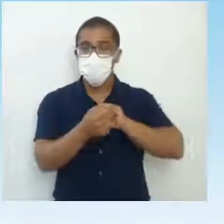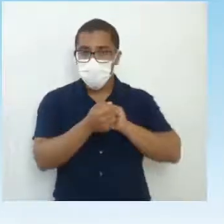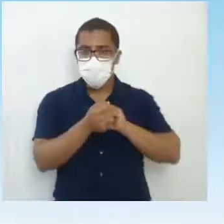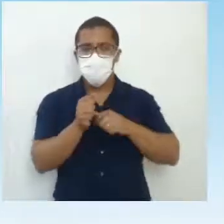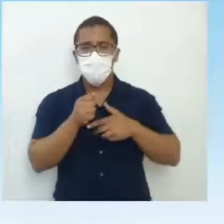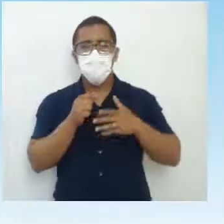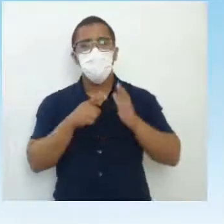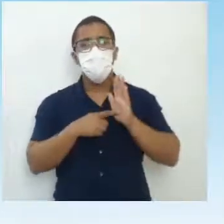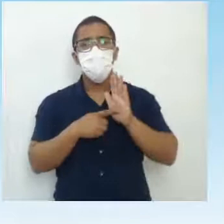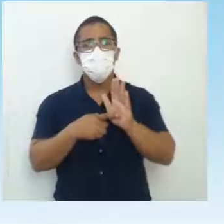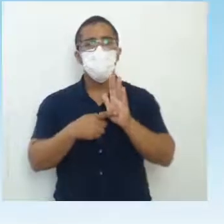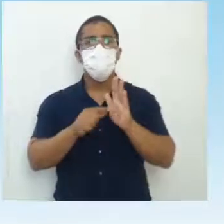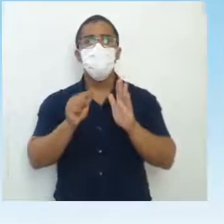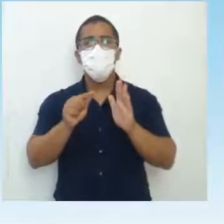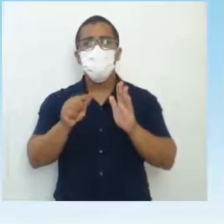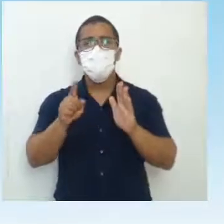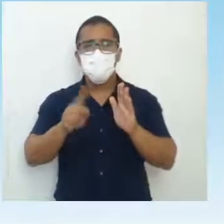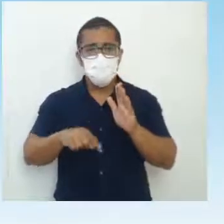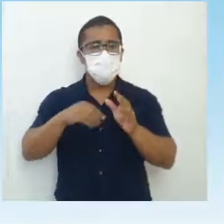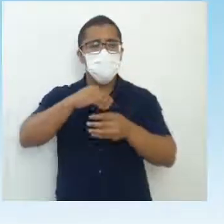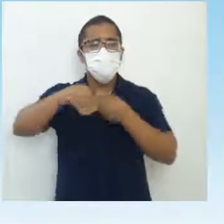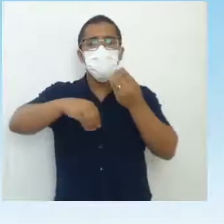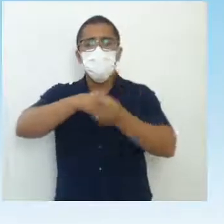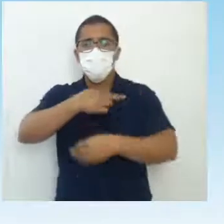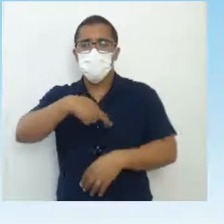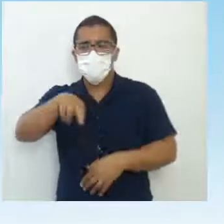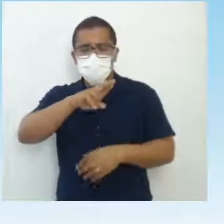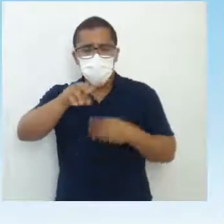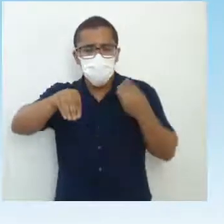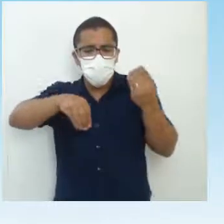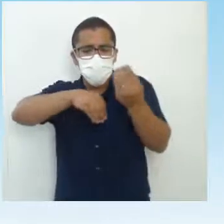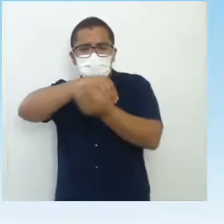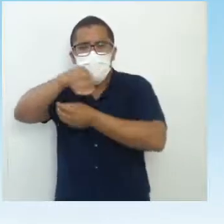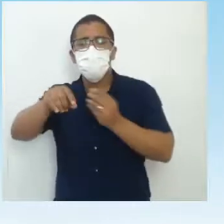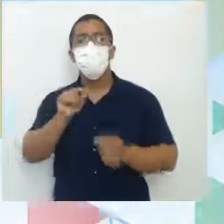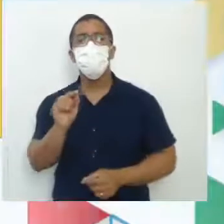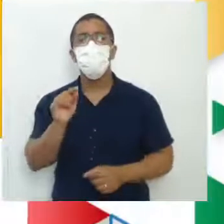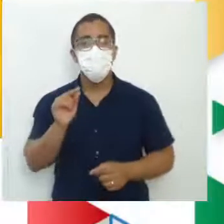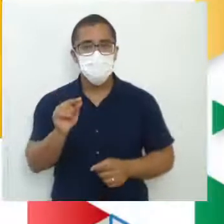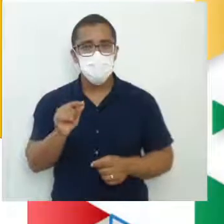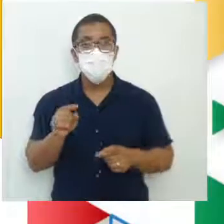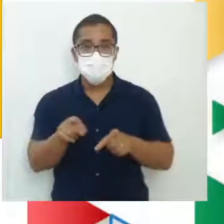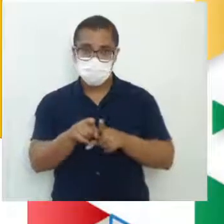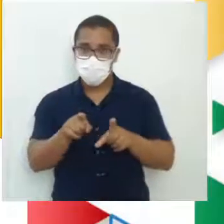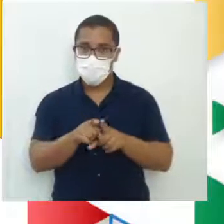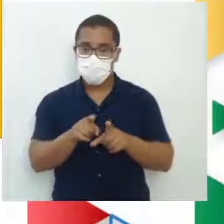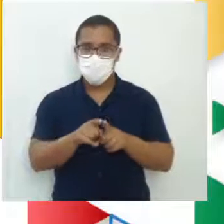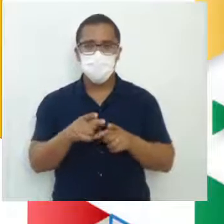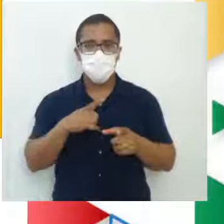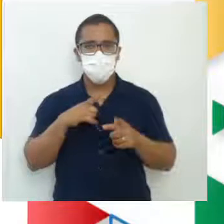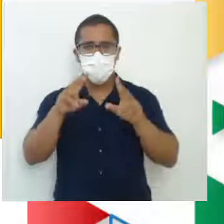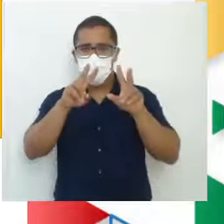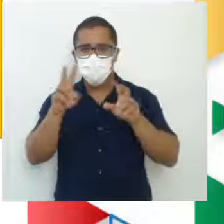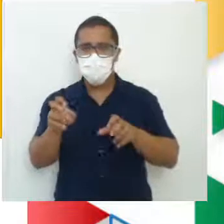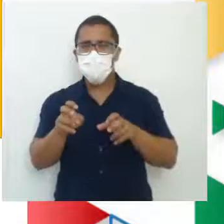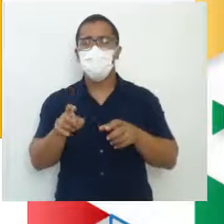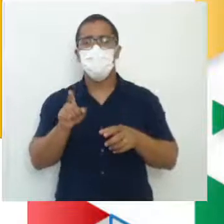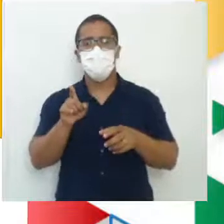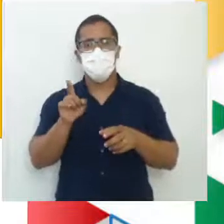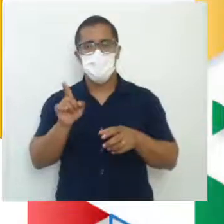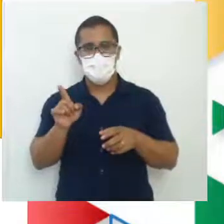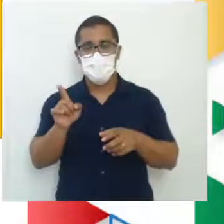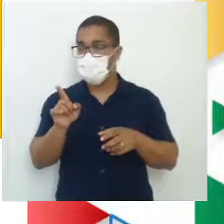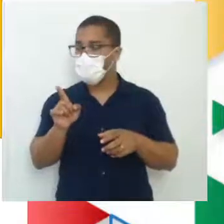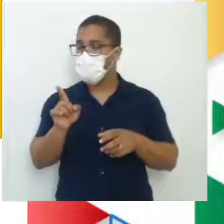é o sincretismo religioso? E vamos adiante. Ainda sobre o Vale do Amanhecer, trago essas